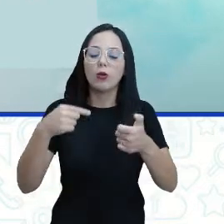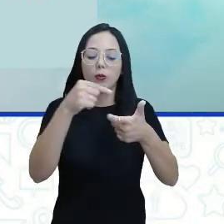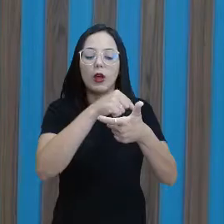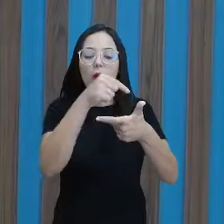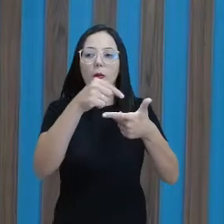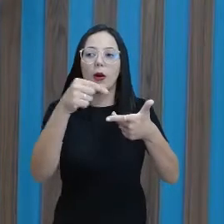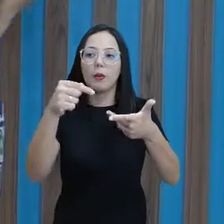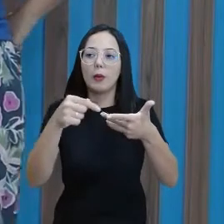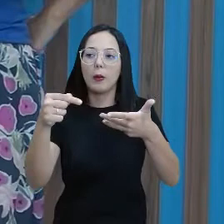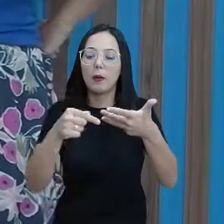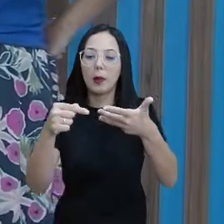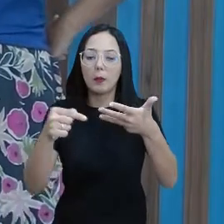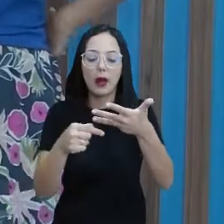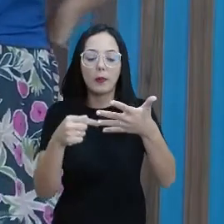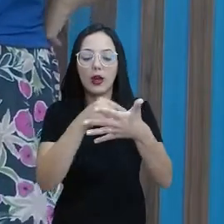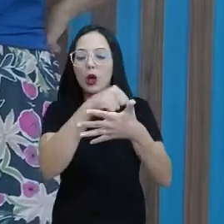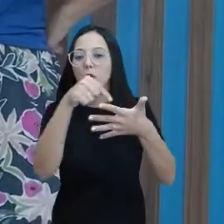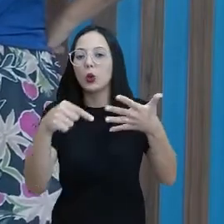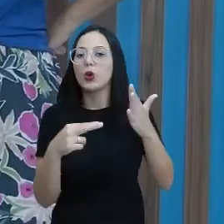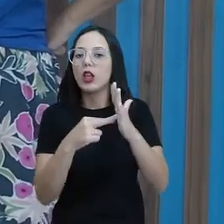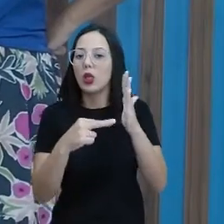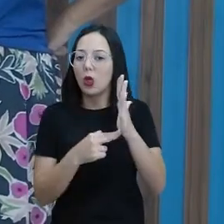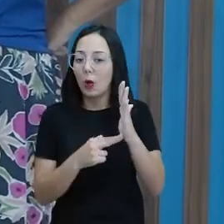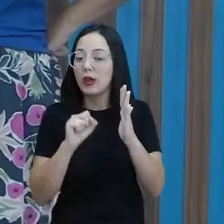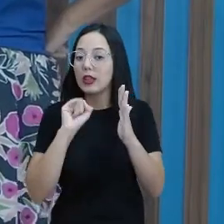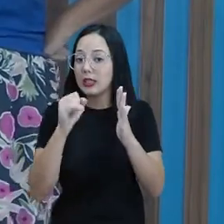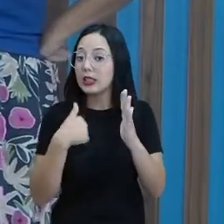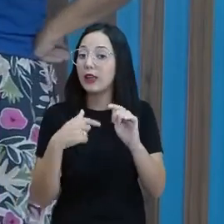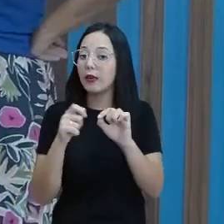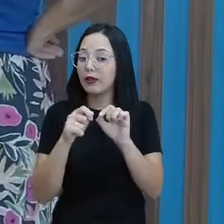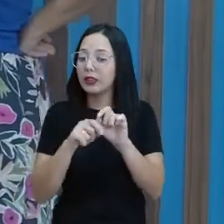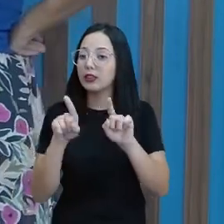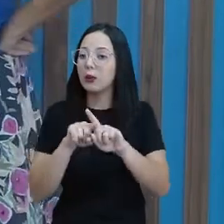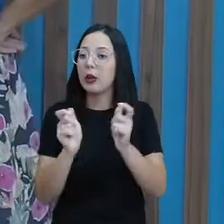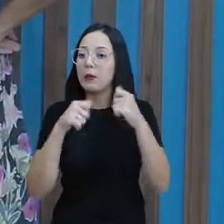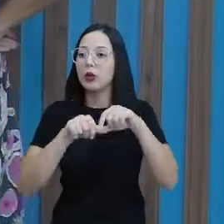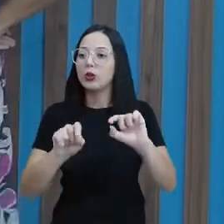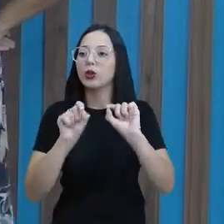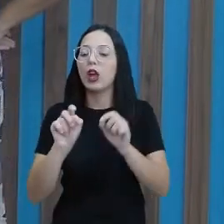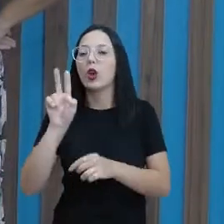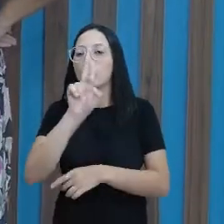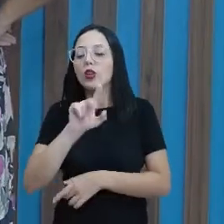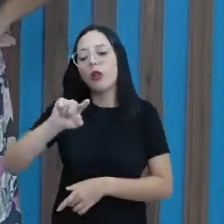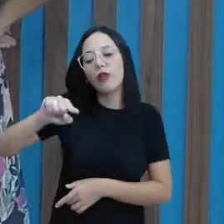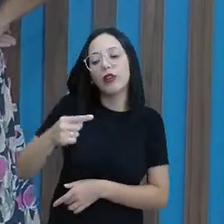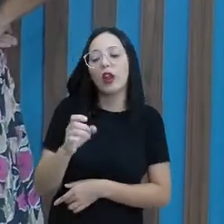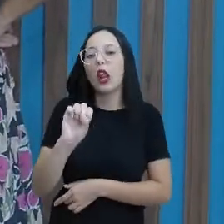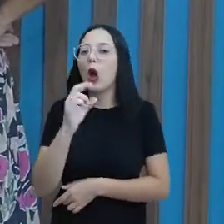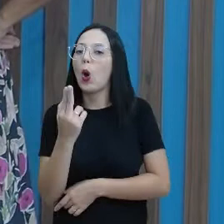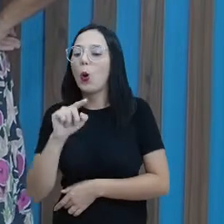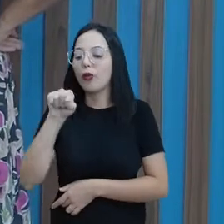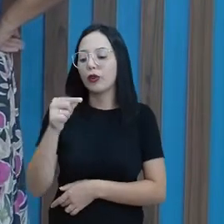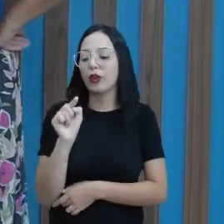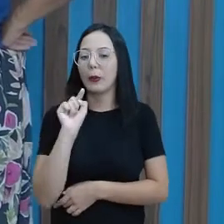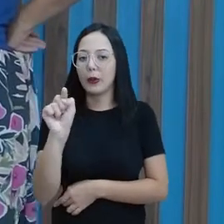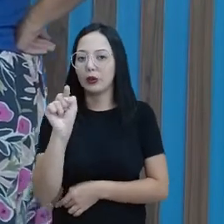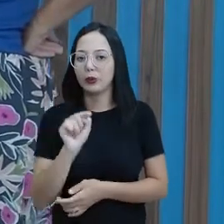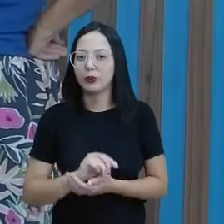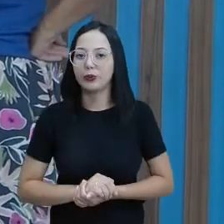ações, enumerando normas. E se eu faço isso, eu posso fazer tanto com vírgula quanto com ponto e vírgula.